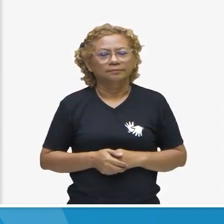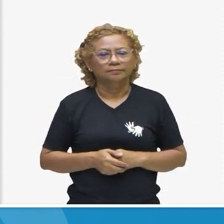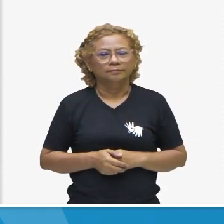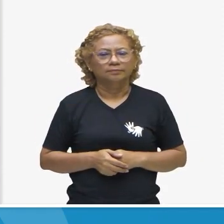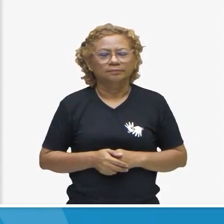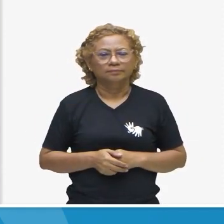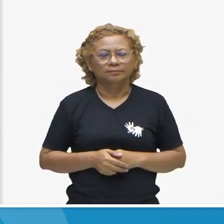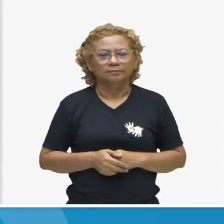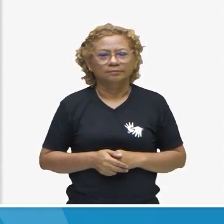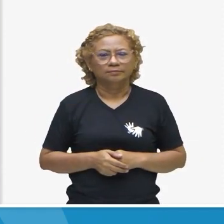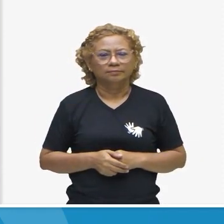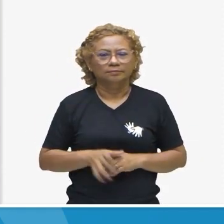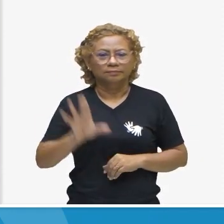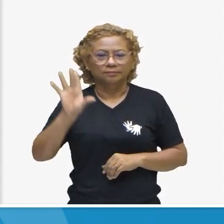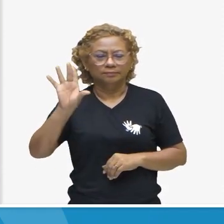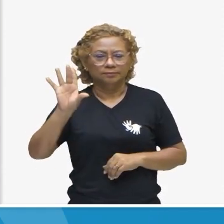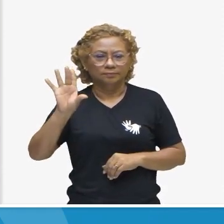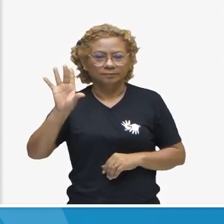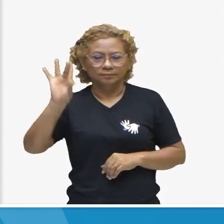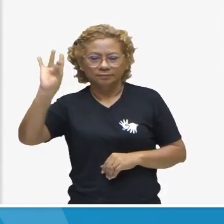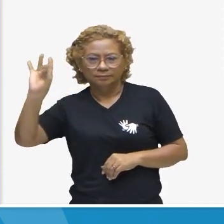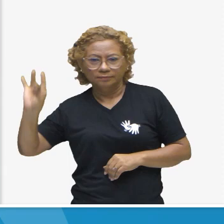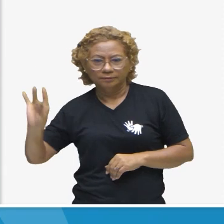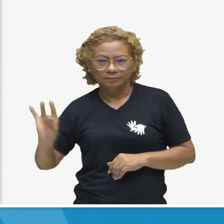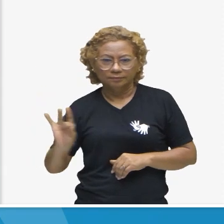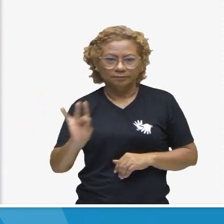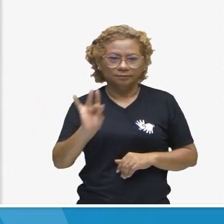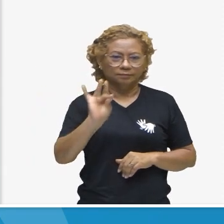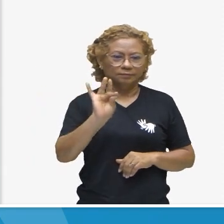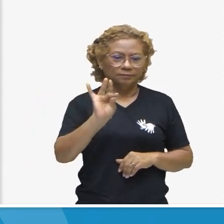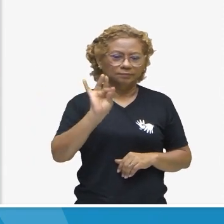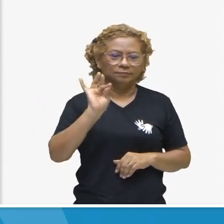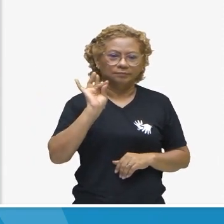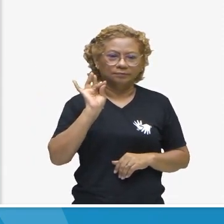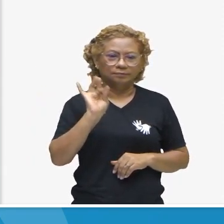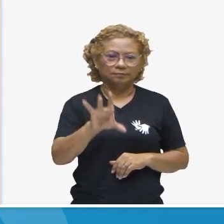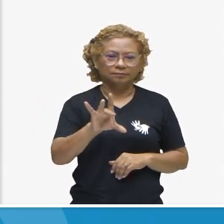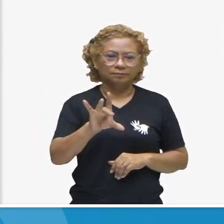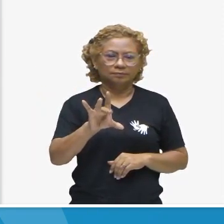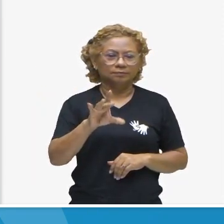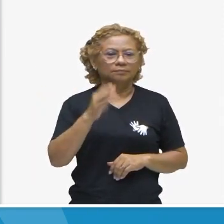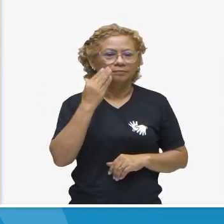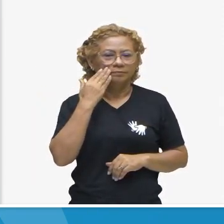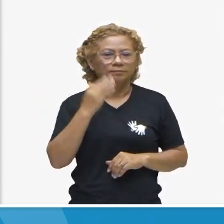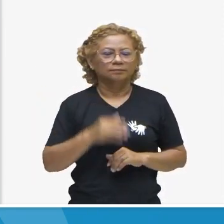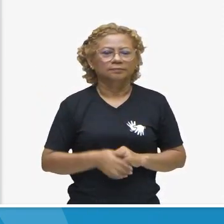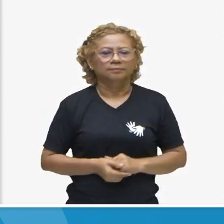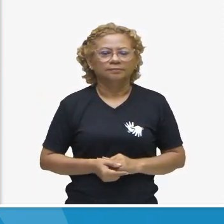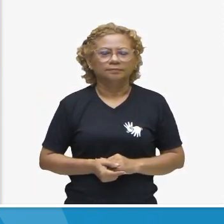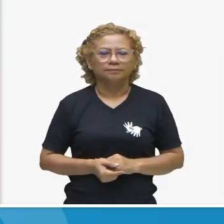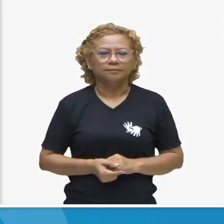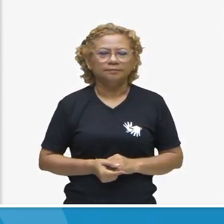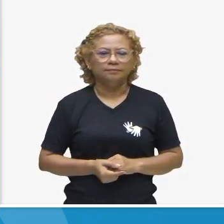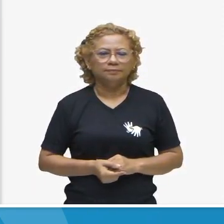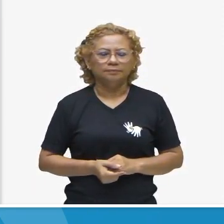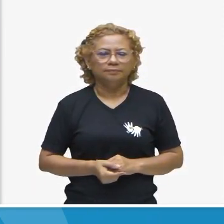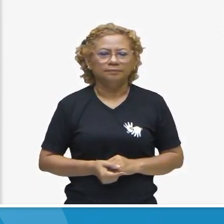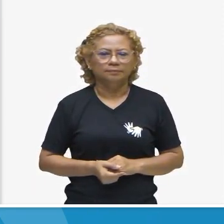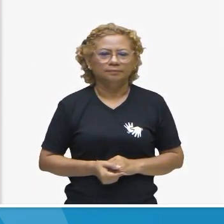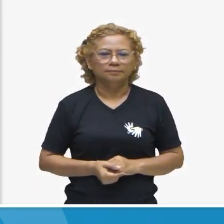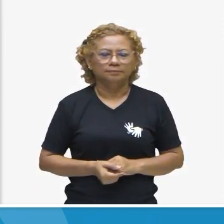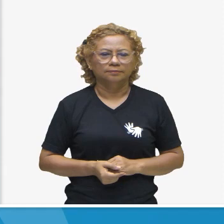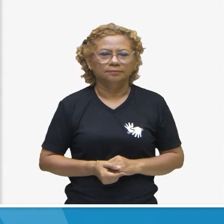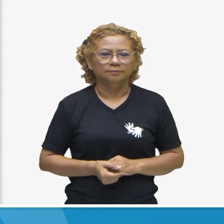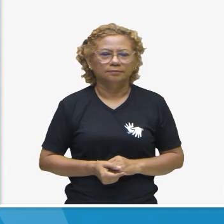figura lá para a nossa cartela, onde tem as alternativas. Então vamos deixar aqui a gangorra do lado,